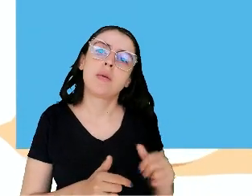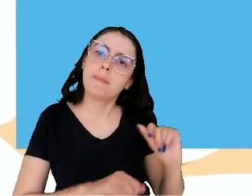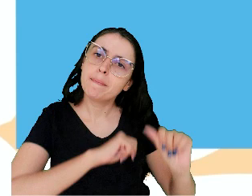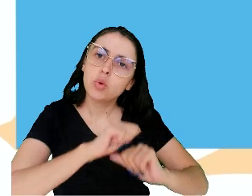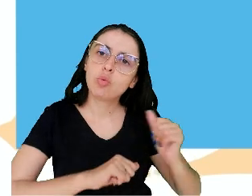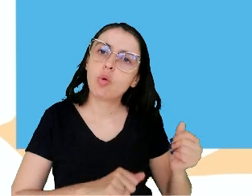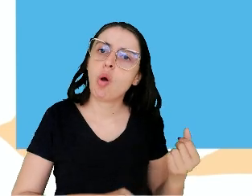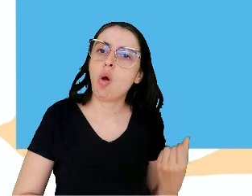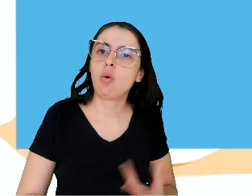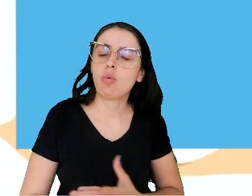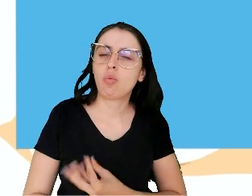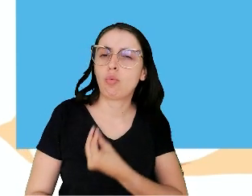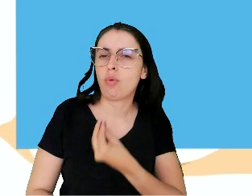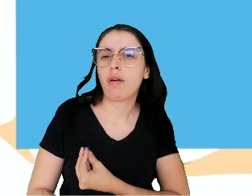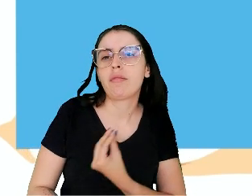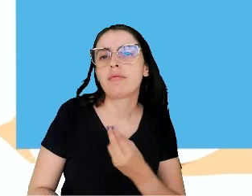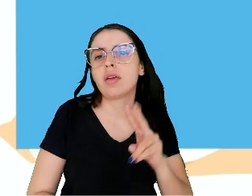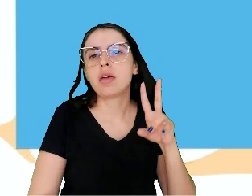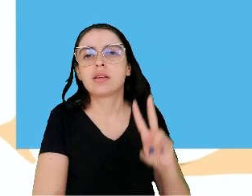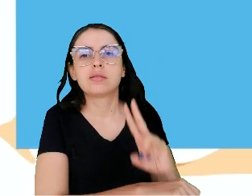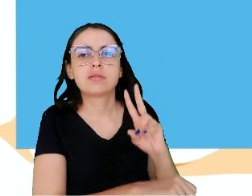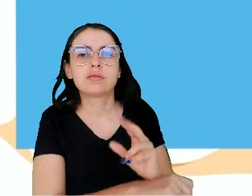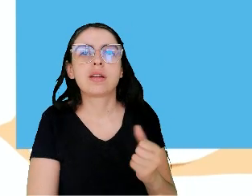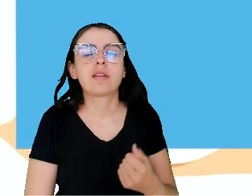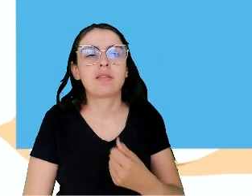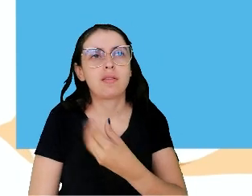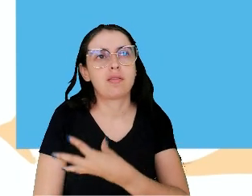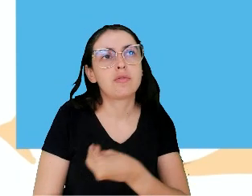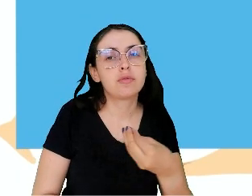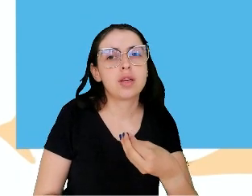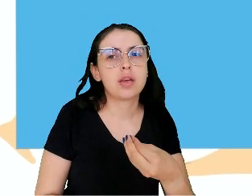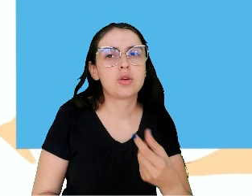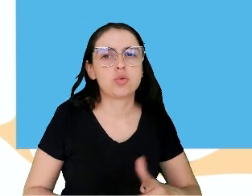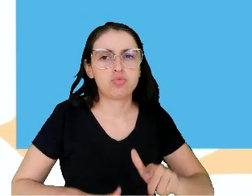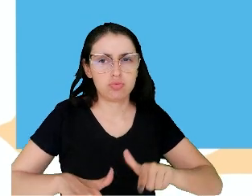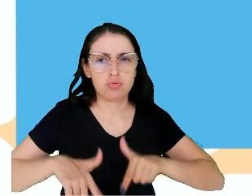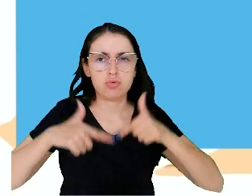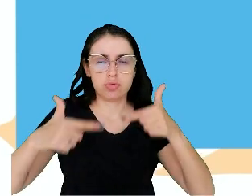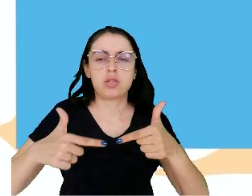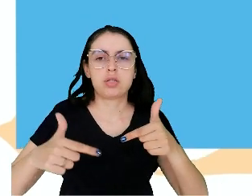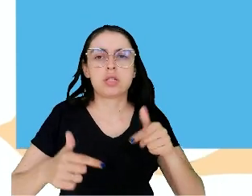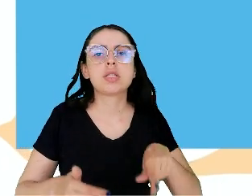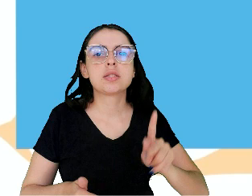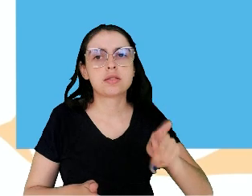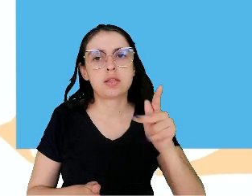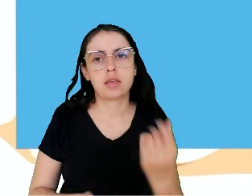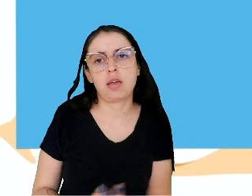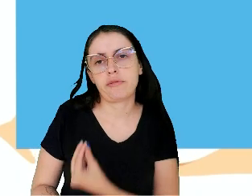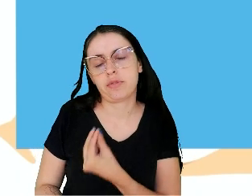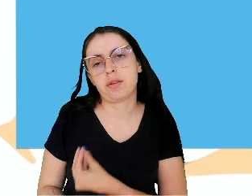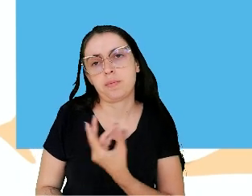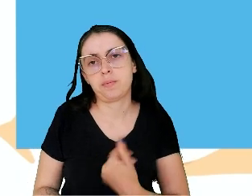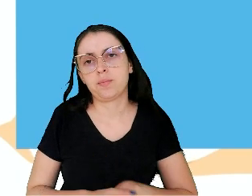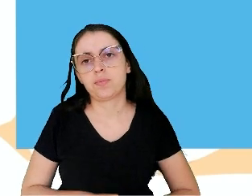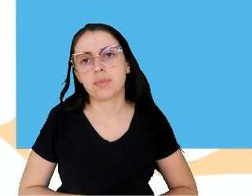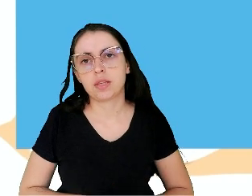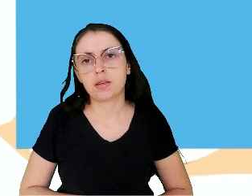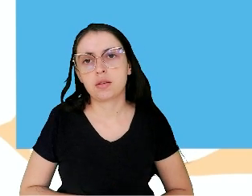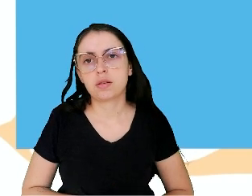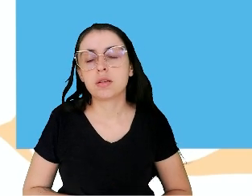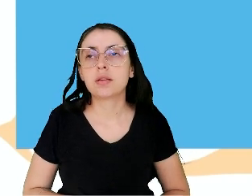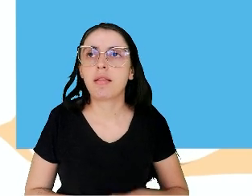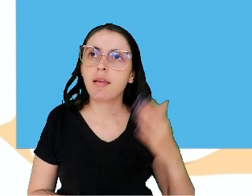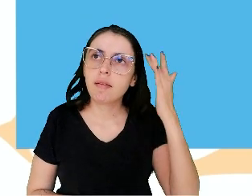vidas. Acredito que os filhos que dão força e coragem e nos motivam a seguir em frente. Gostaria